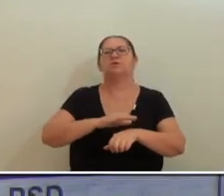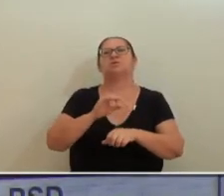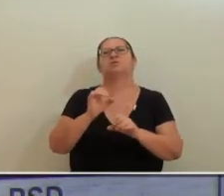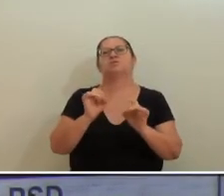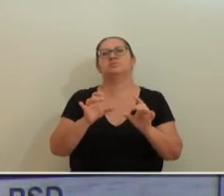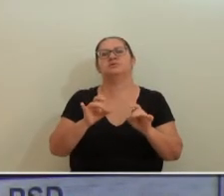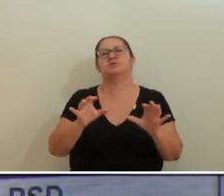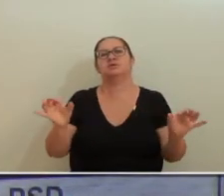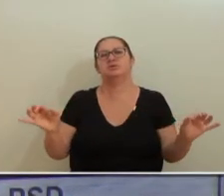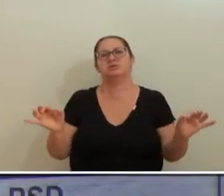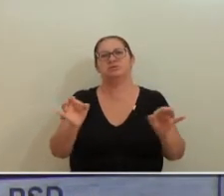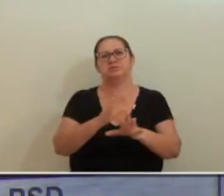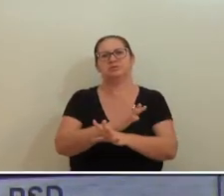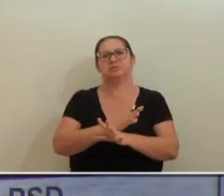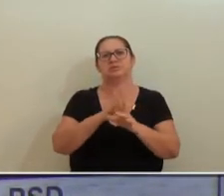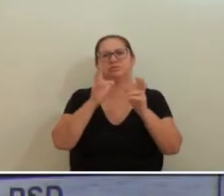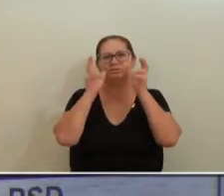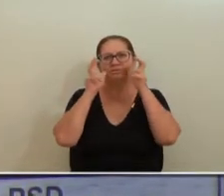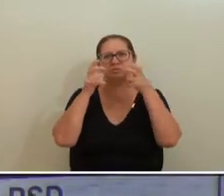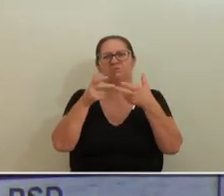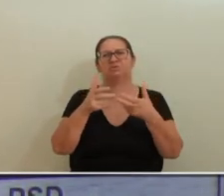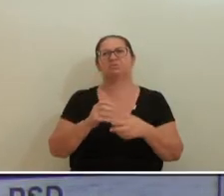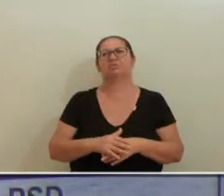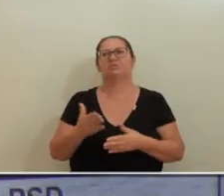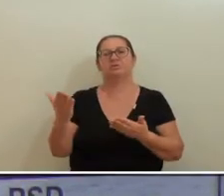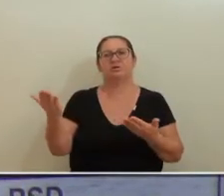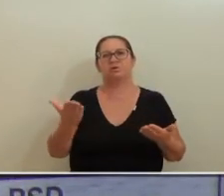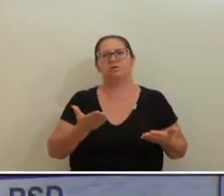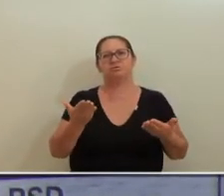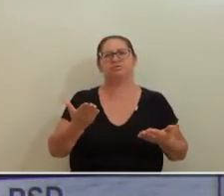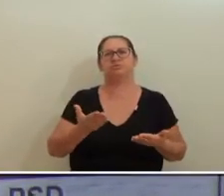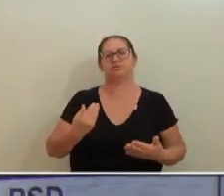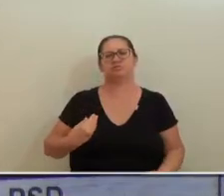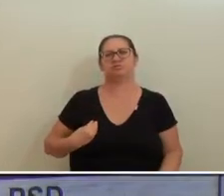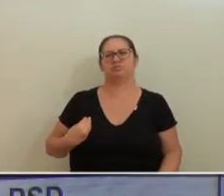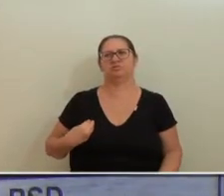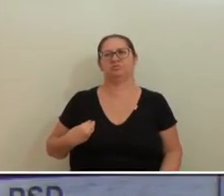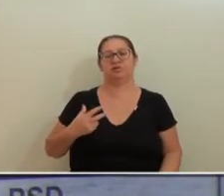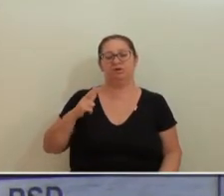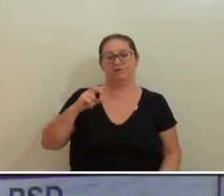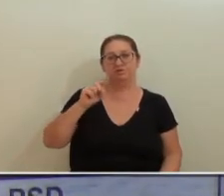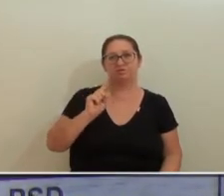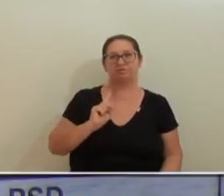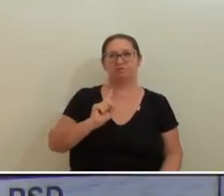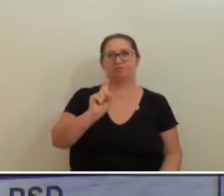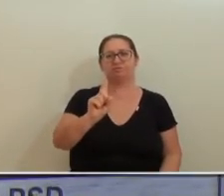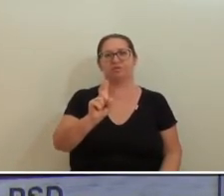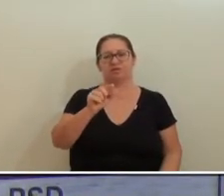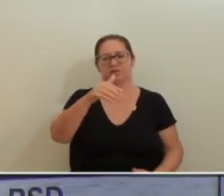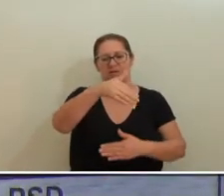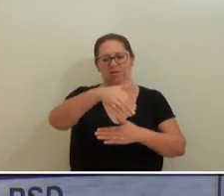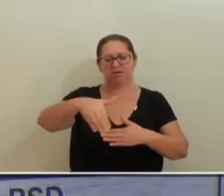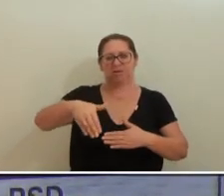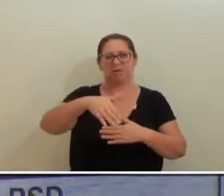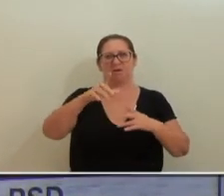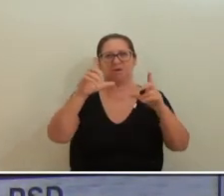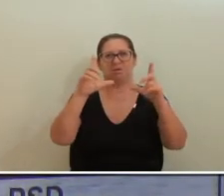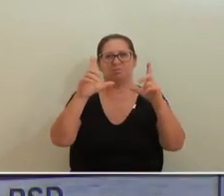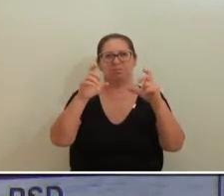oficialmente encerrada esta solenidade. E convido a todos os presentes que se aqui à frente dessa tribuna para fazer a foto